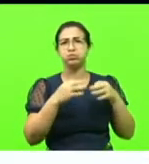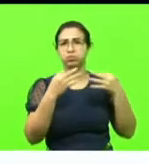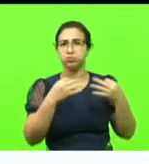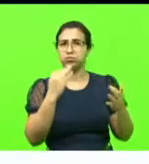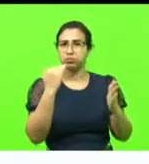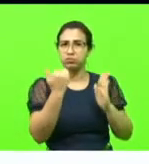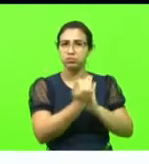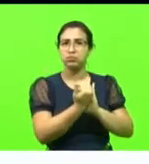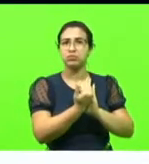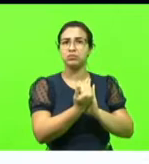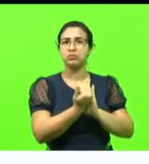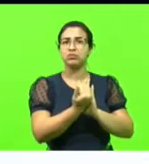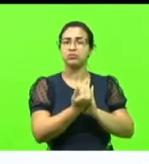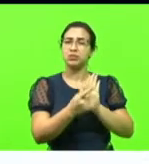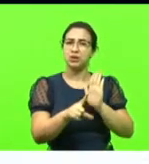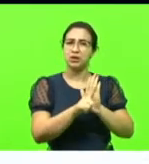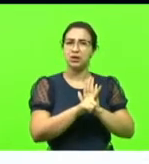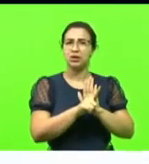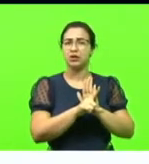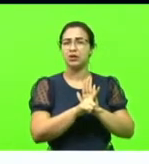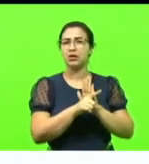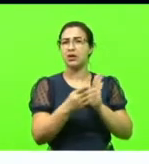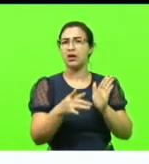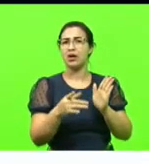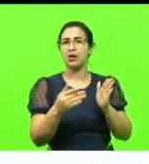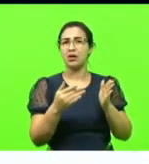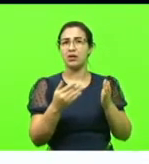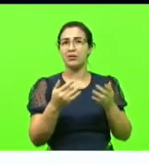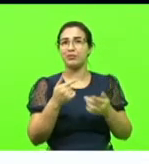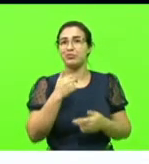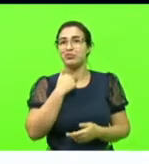a regulamentação, aí a lei não entra em vigor.